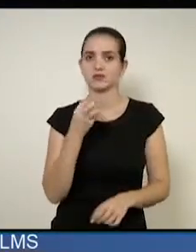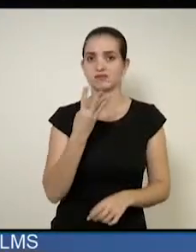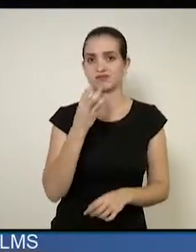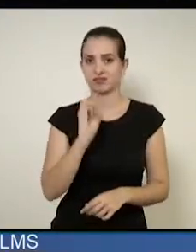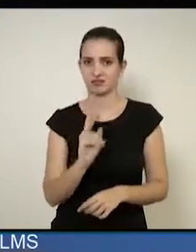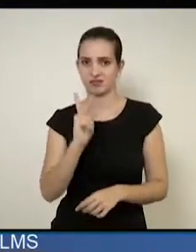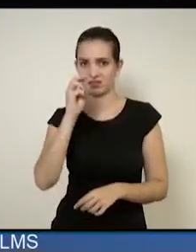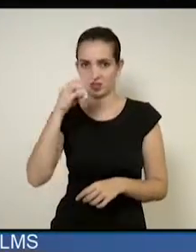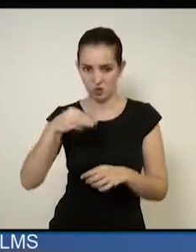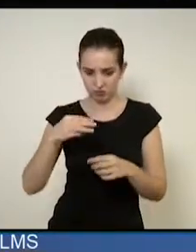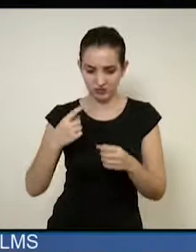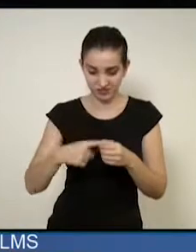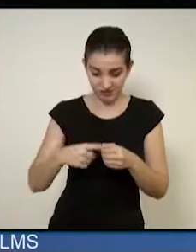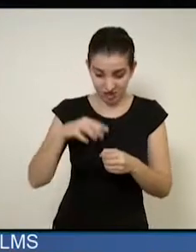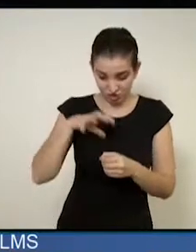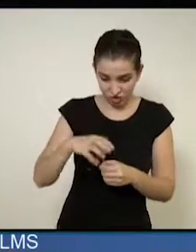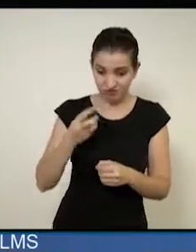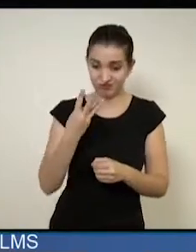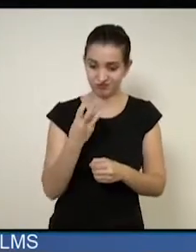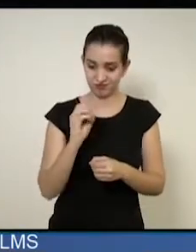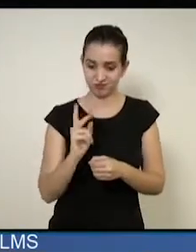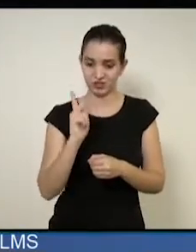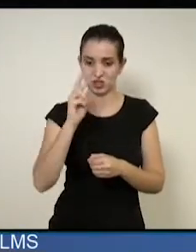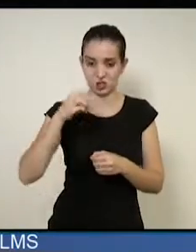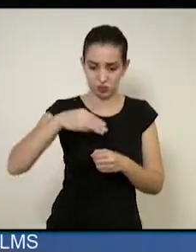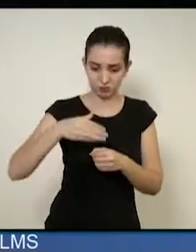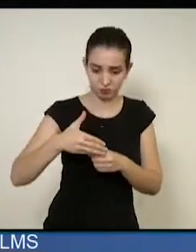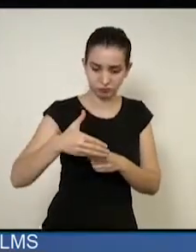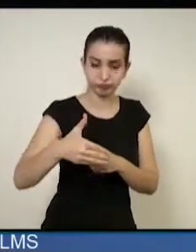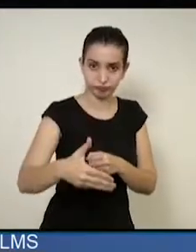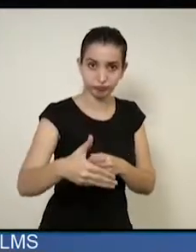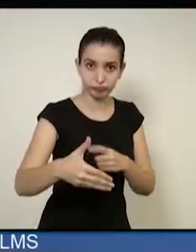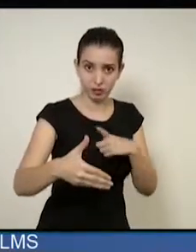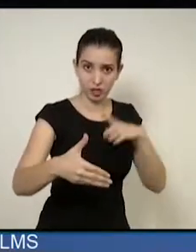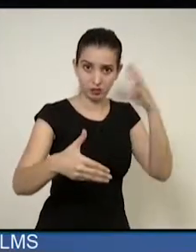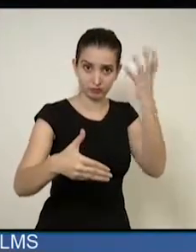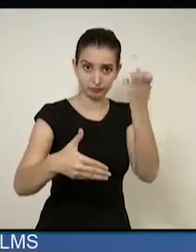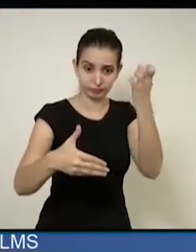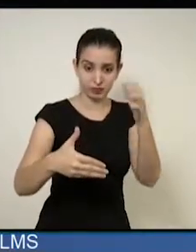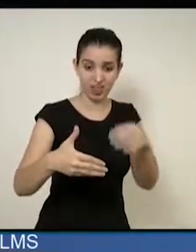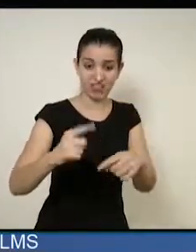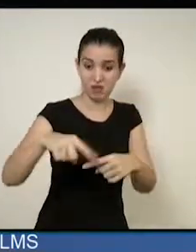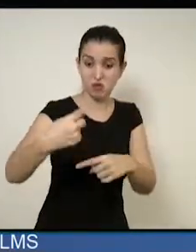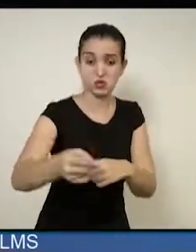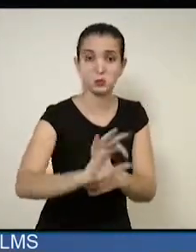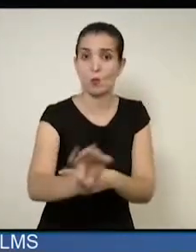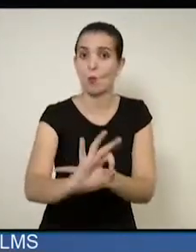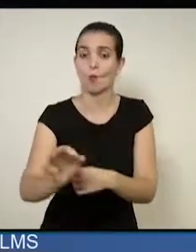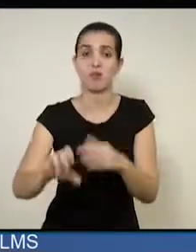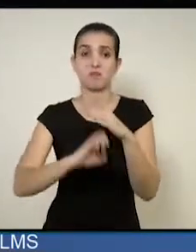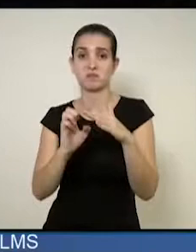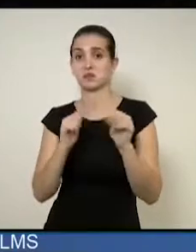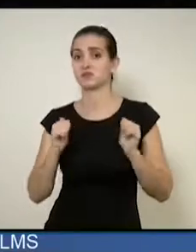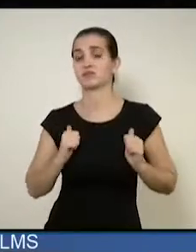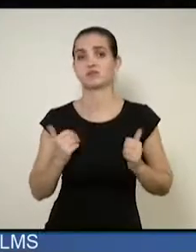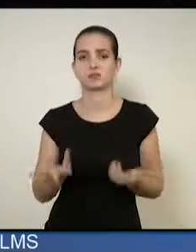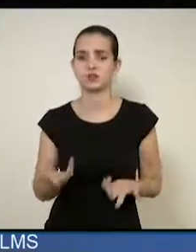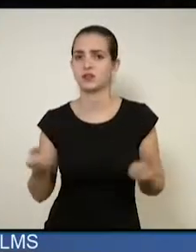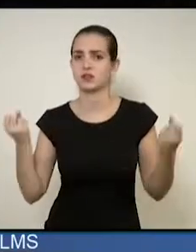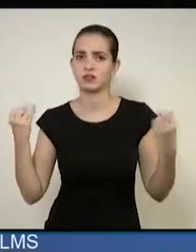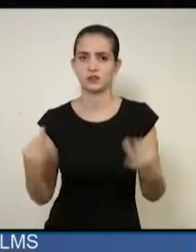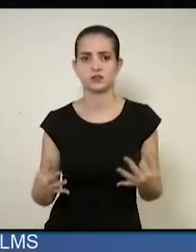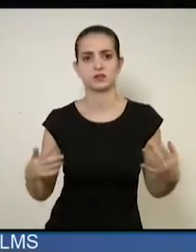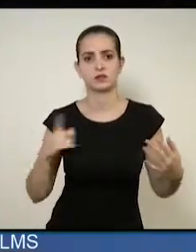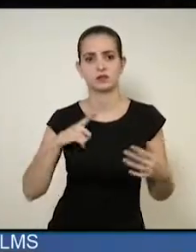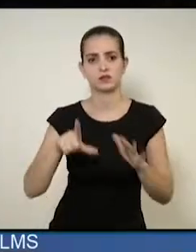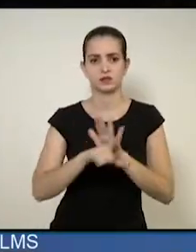quilômetros, deputado Pedro Kemp, não tem responsabilidade. Por quê? Porque a legislação diz isso. E qual é o argumento? Dizendo que essa legislação que